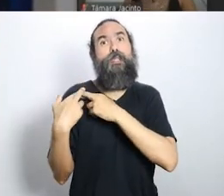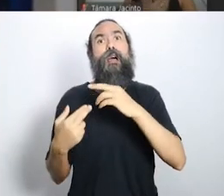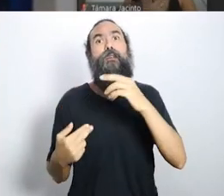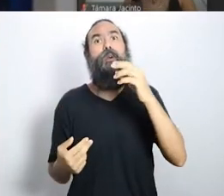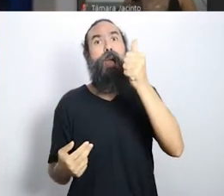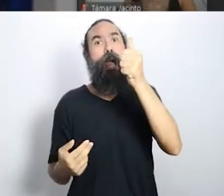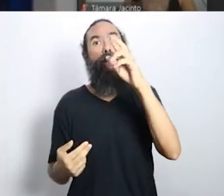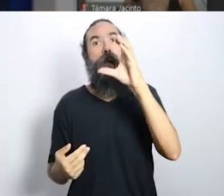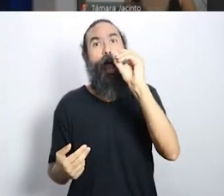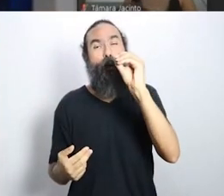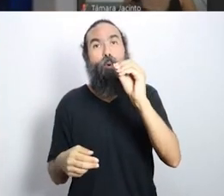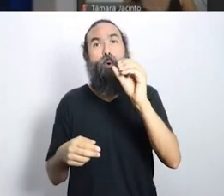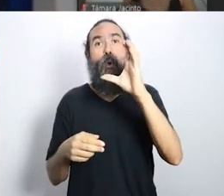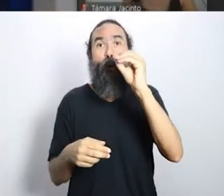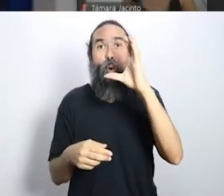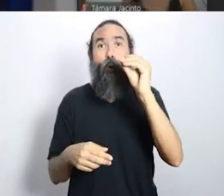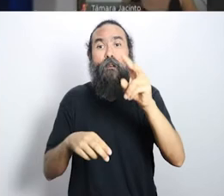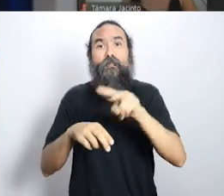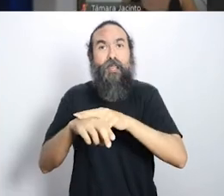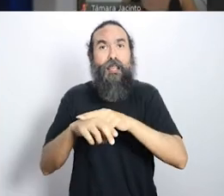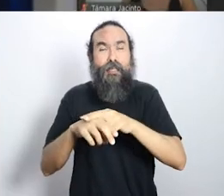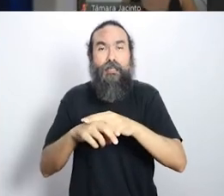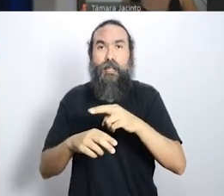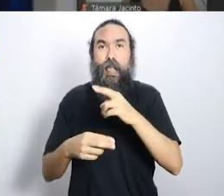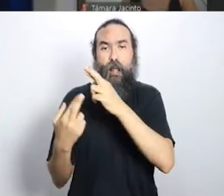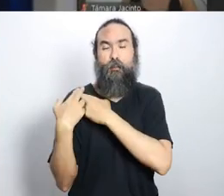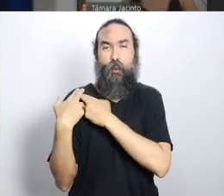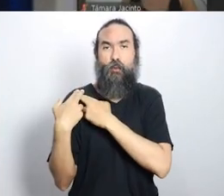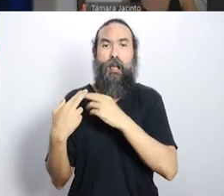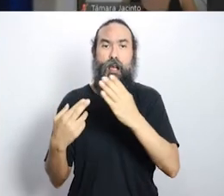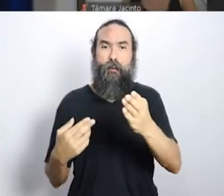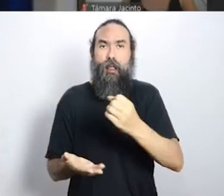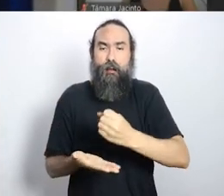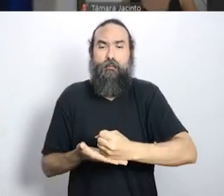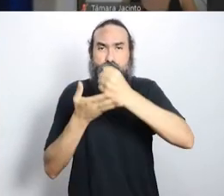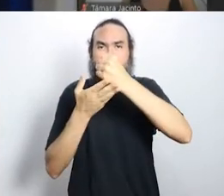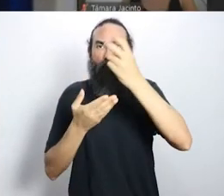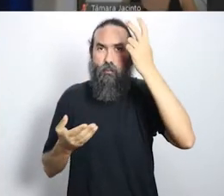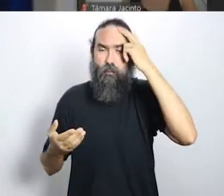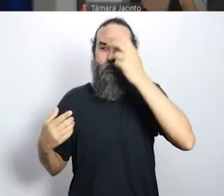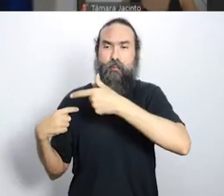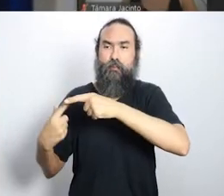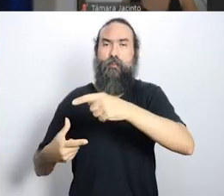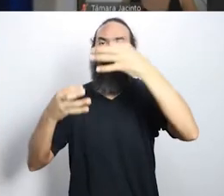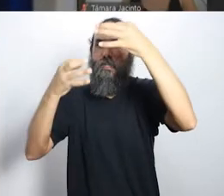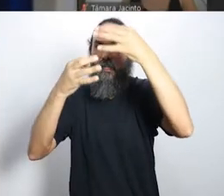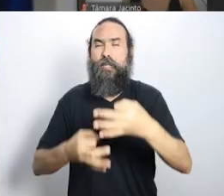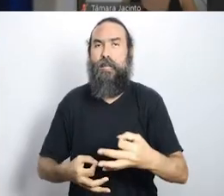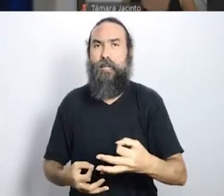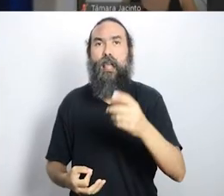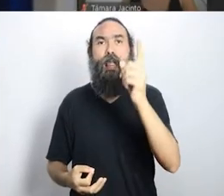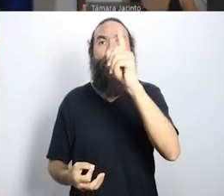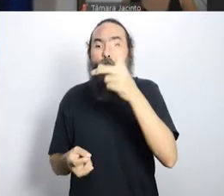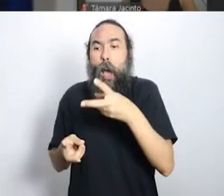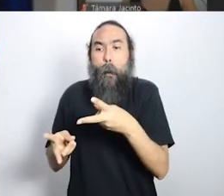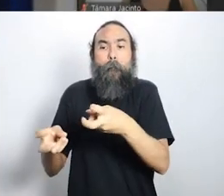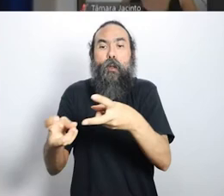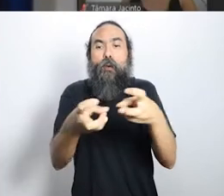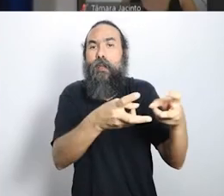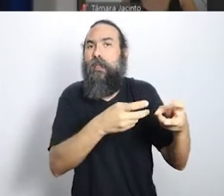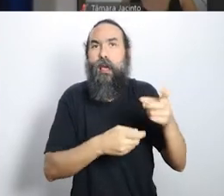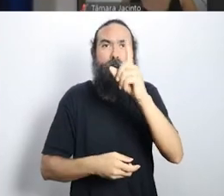ela é uma das pessoas que vê de maneira séria a cultura popular. E não como uma oportunidade de adquirir alguma coisa ou de ludibriar alguém. Ela